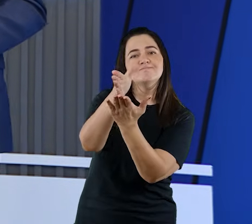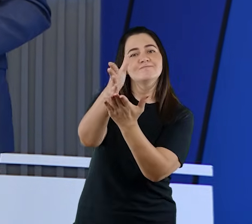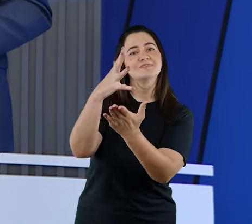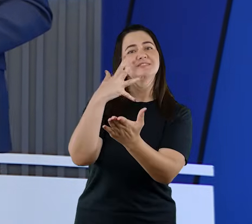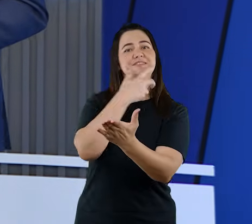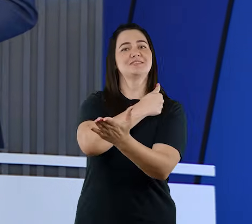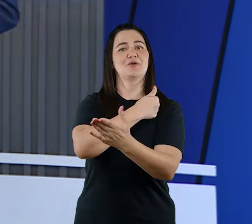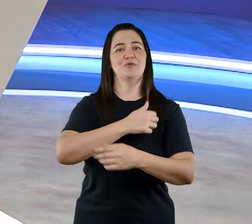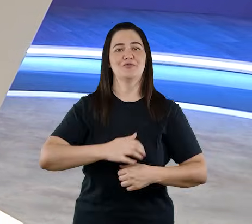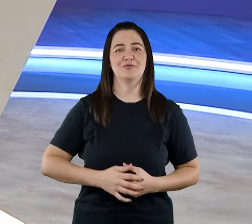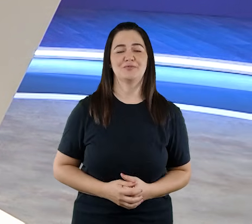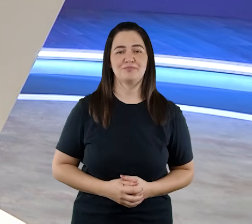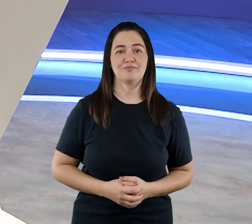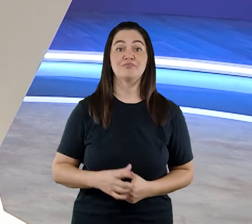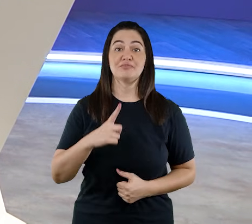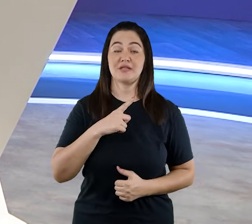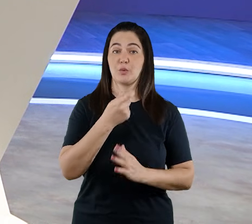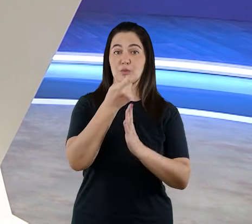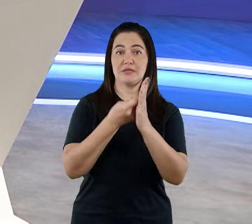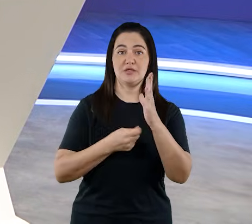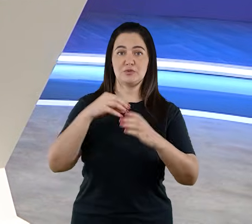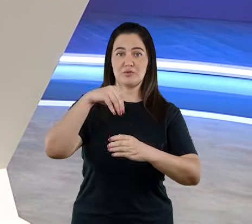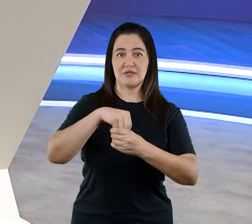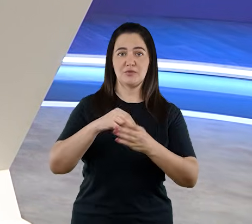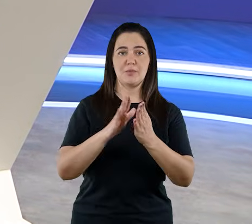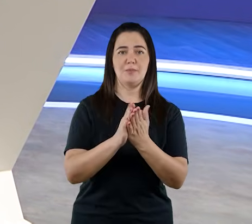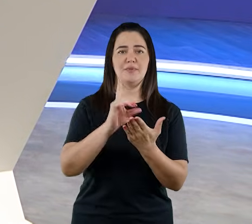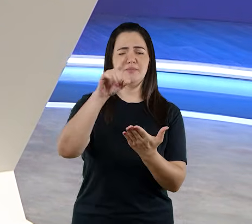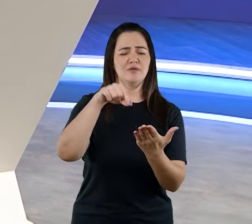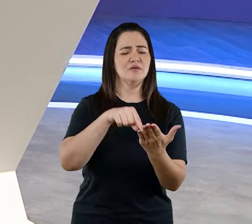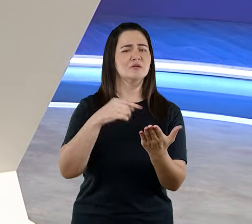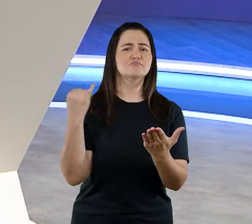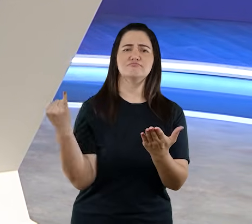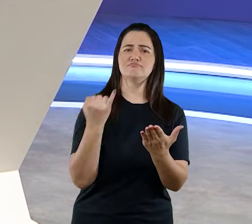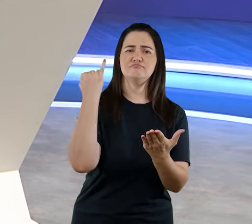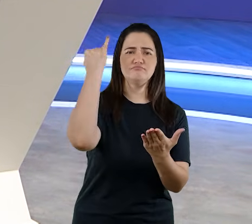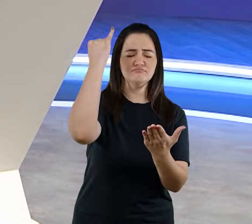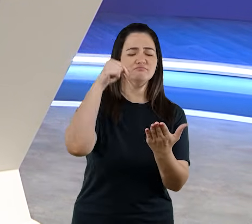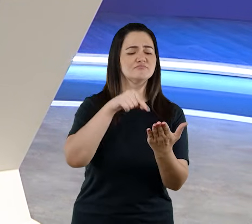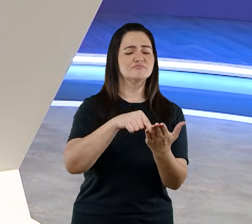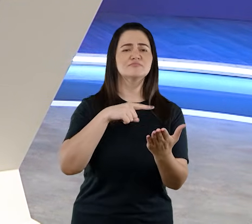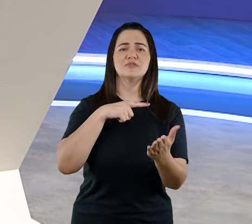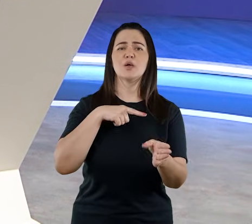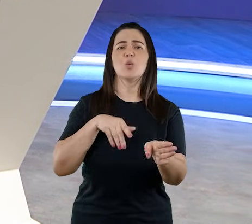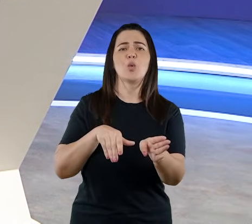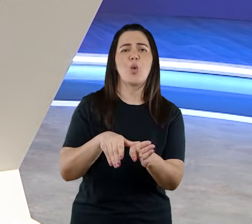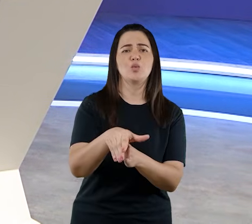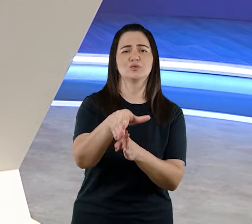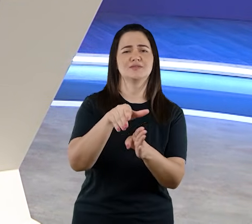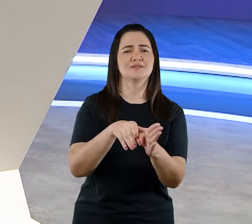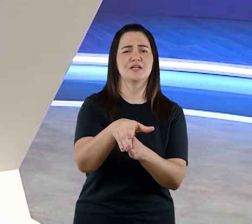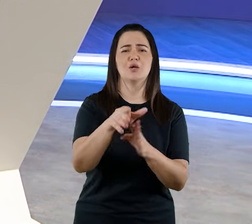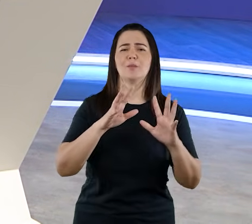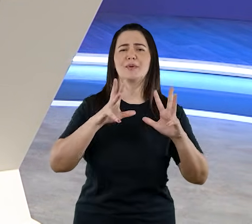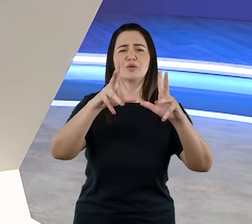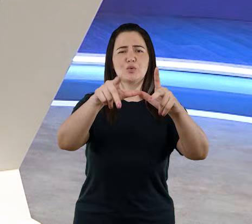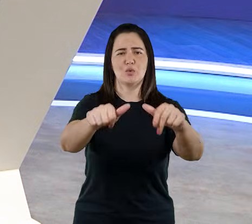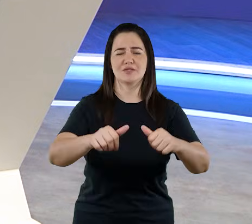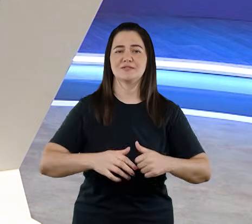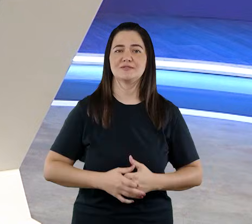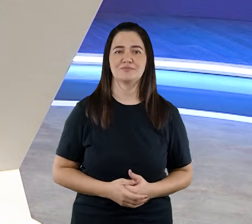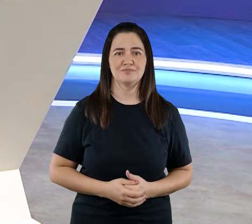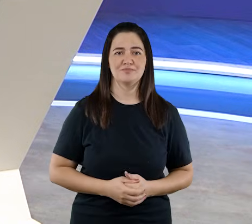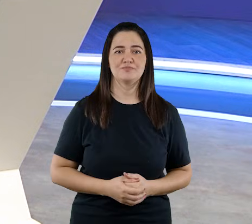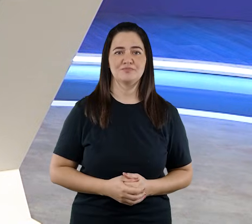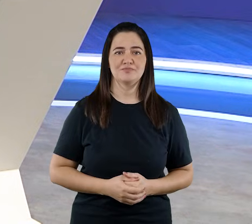de Cristo Jesus. Há um texto na Bíblia muito importante, onde existe um conselho para todas as pessoas.